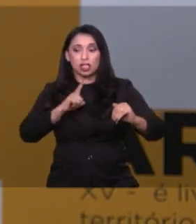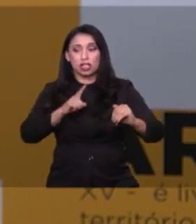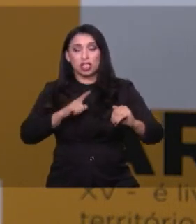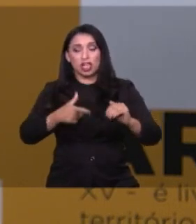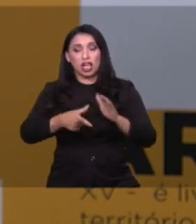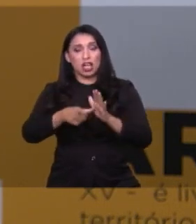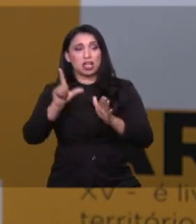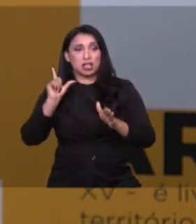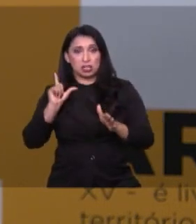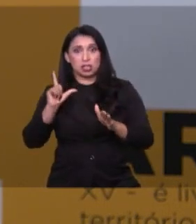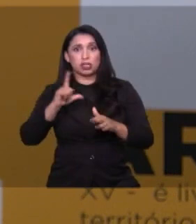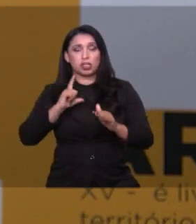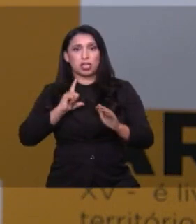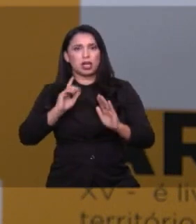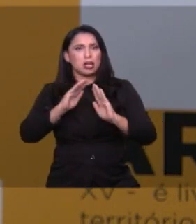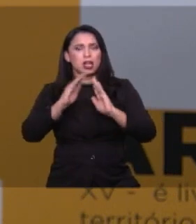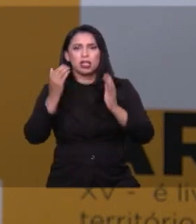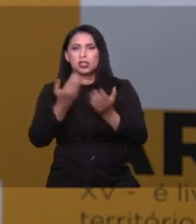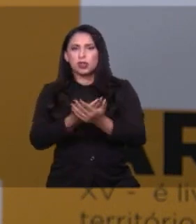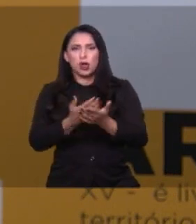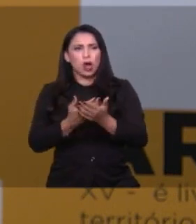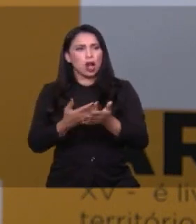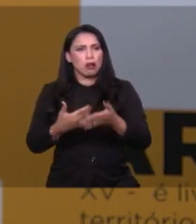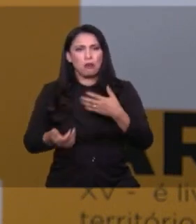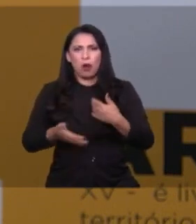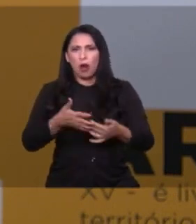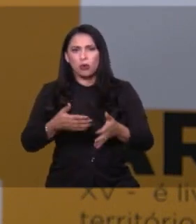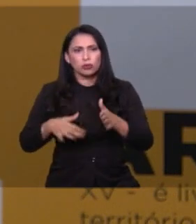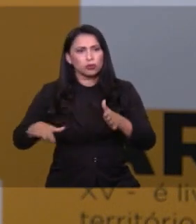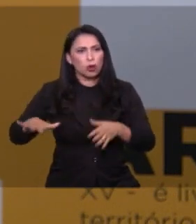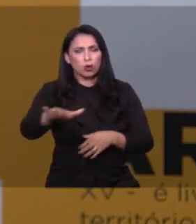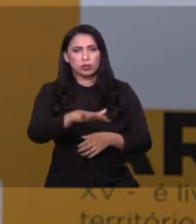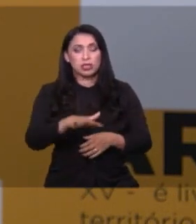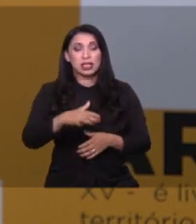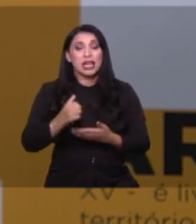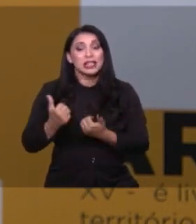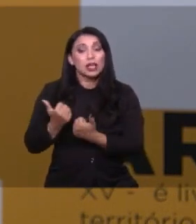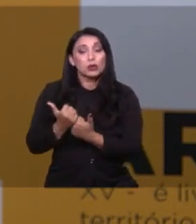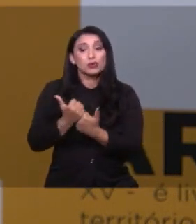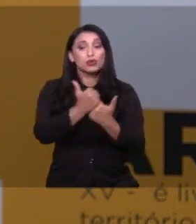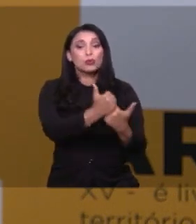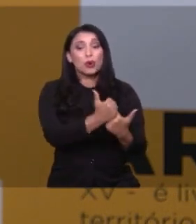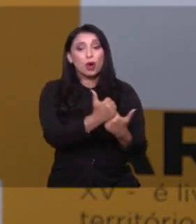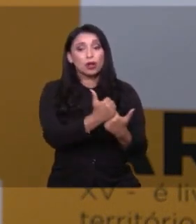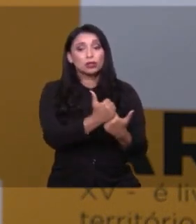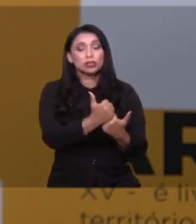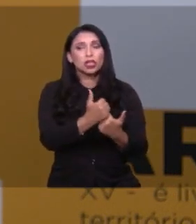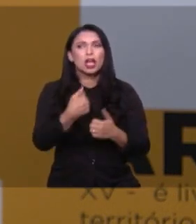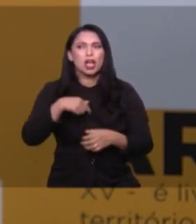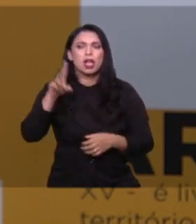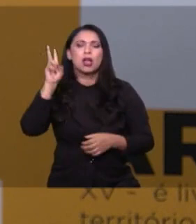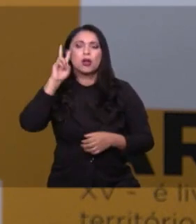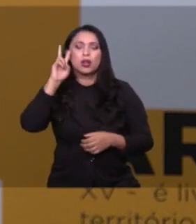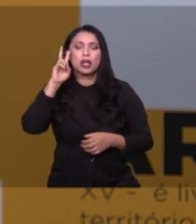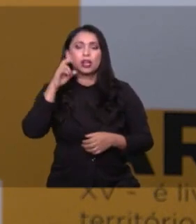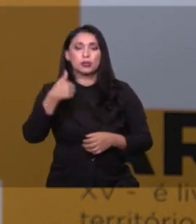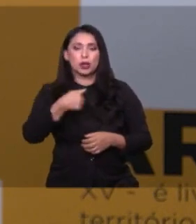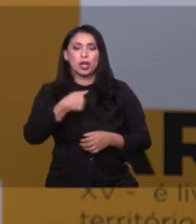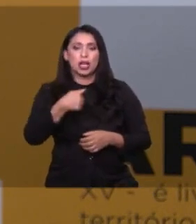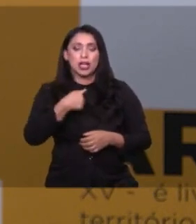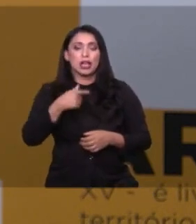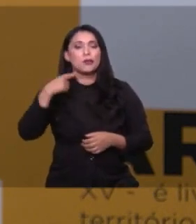em qualquer escola, todavia a gente tem um suporte. Eu lembrava, eu fui uma